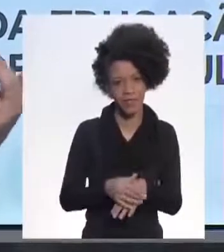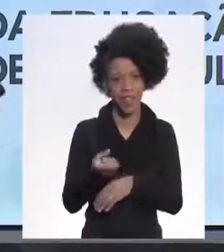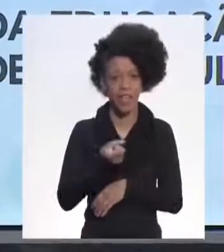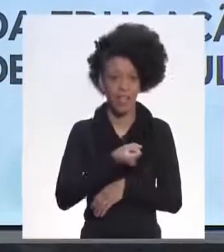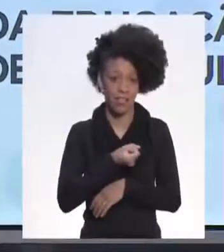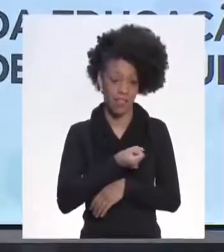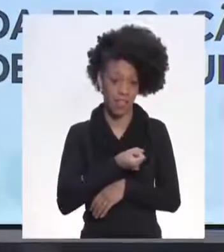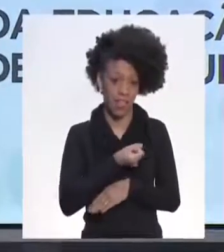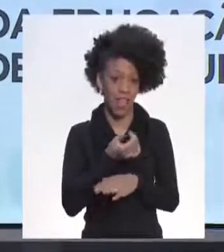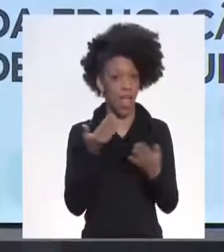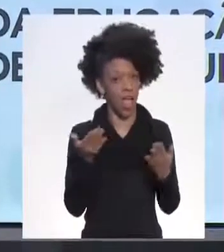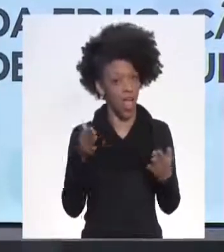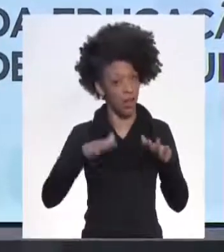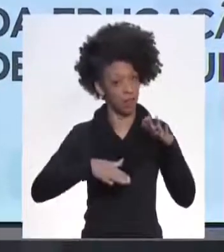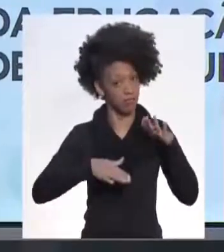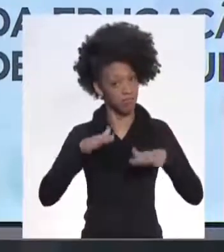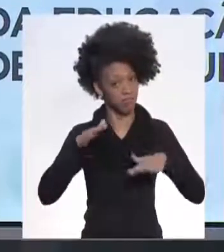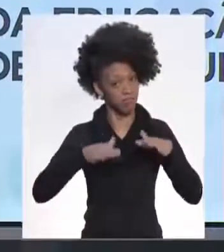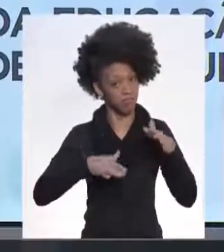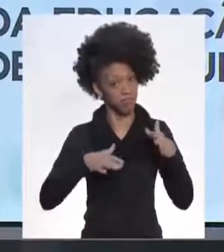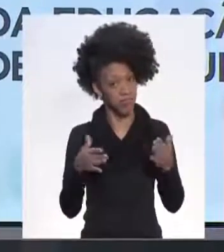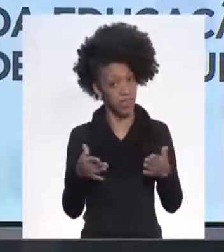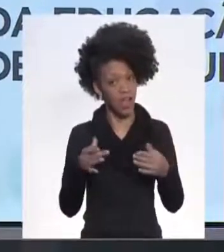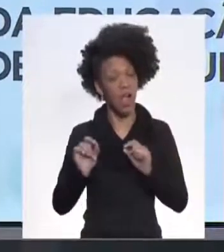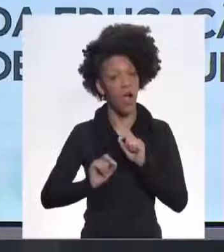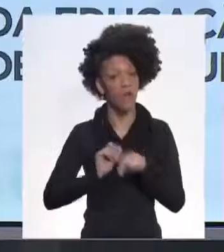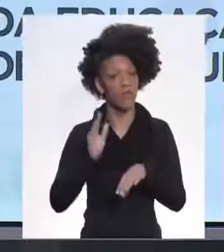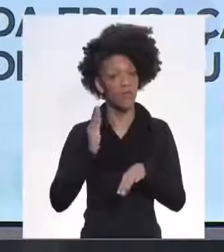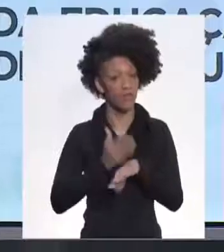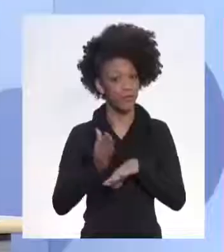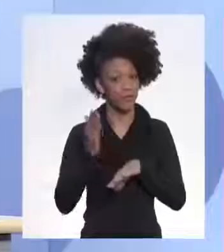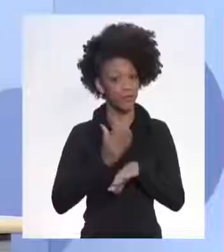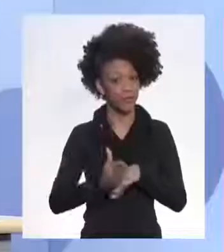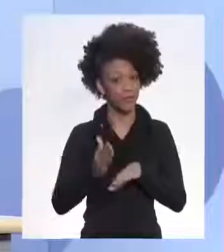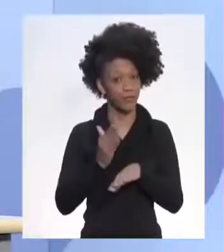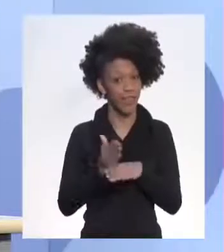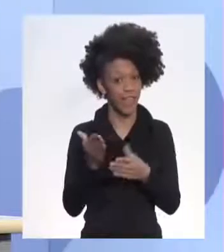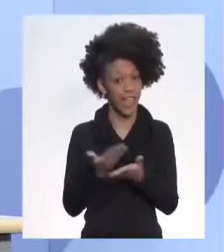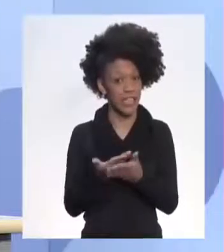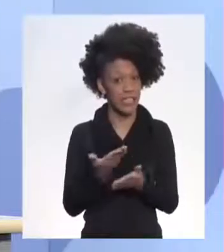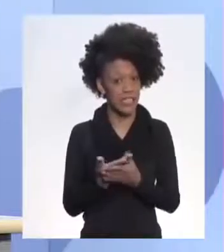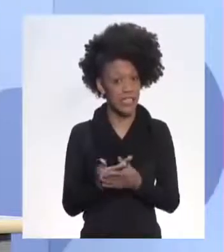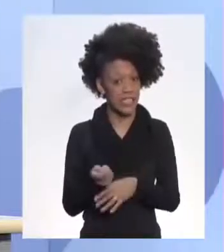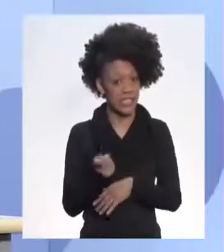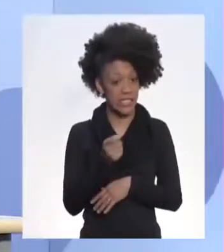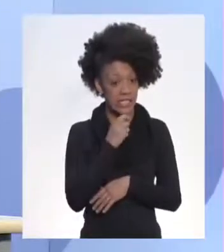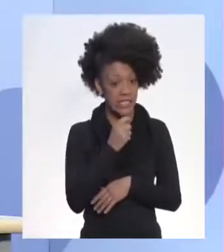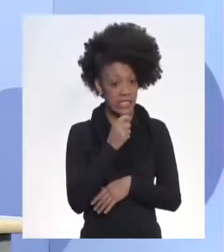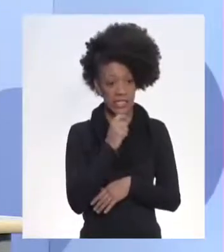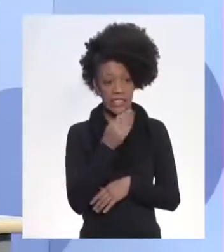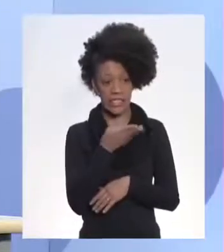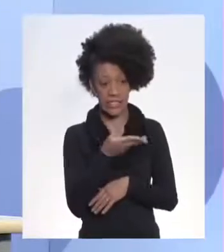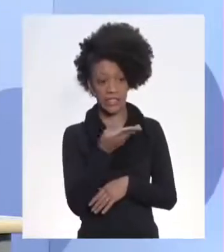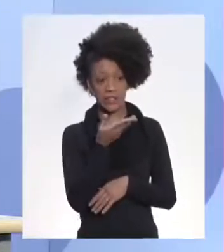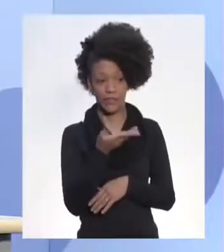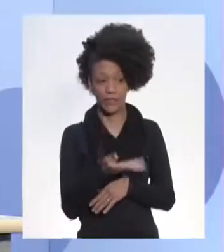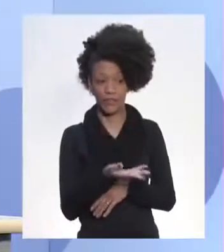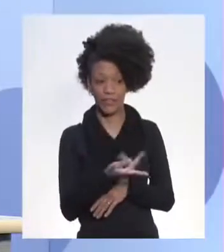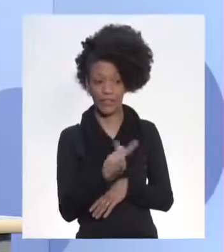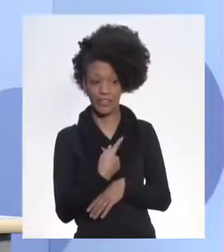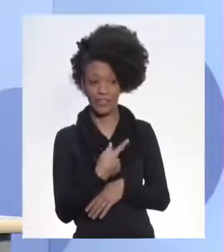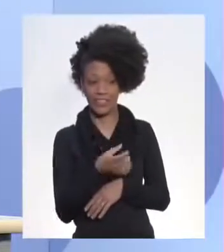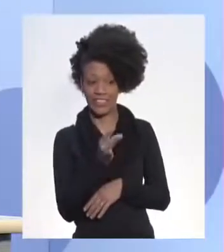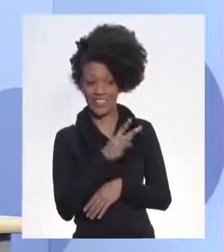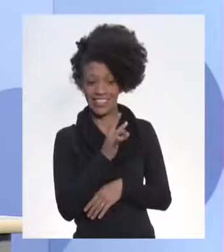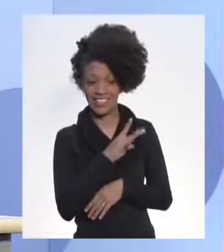era proporcional ao que eu produzia na aula. Ainda bem que foi isso que você falou. Eu fiquei com medo